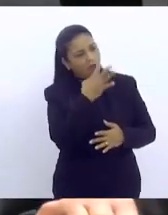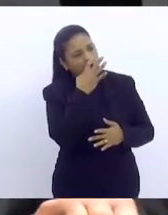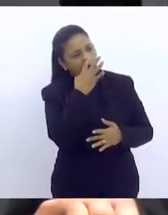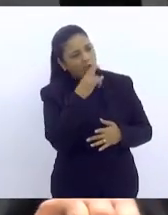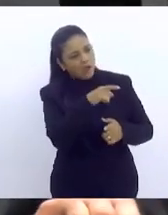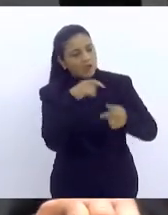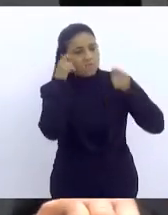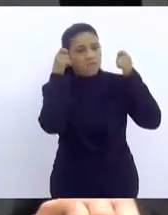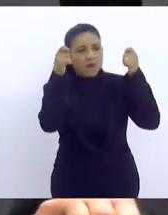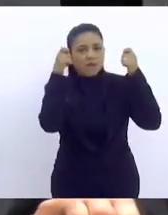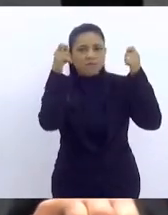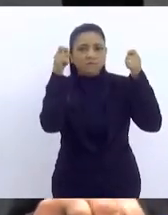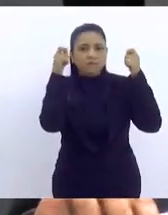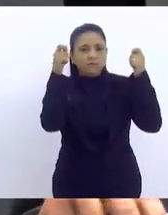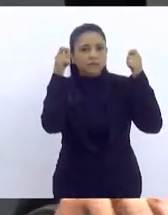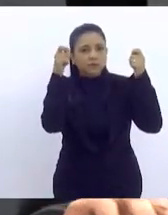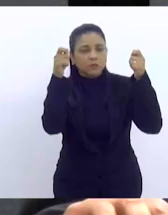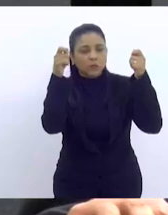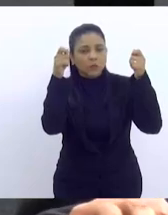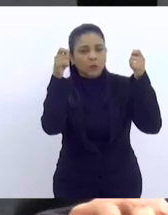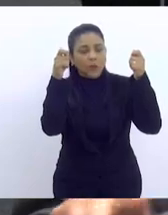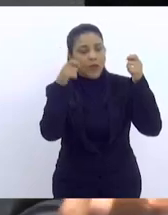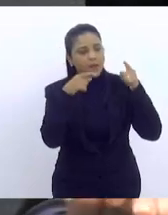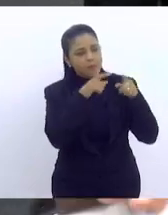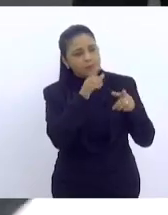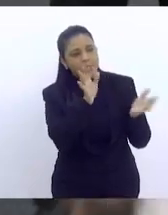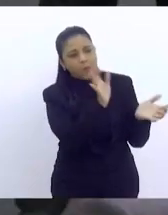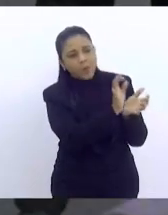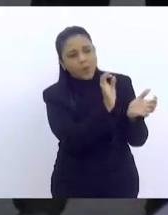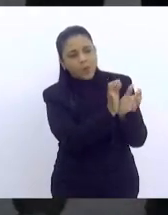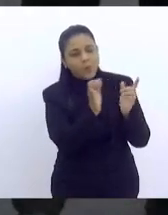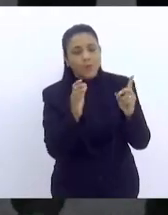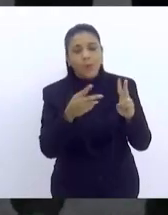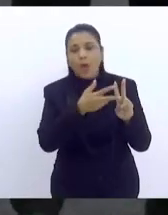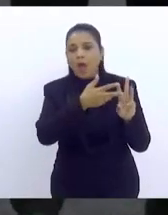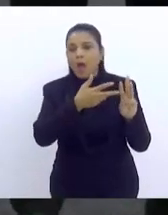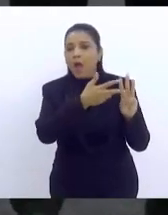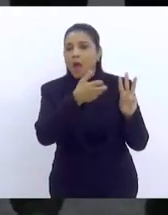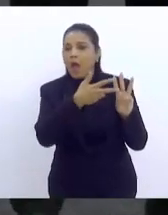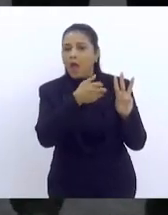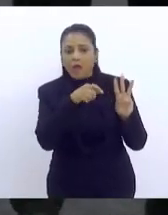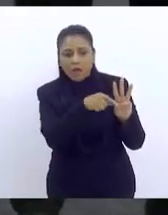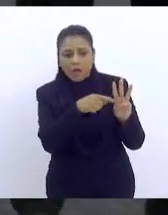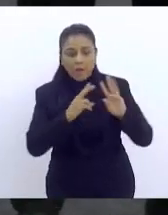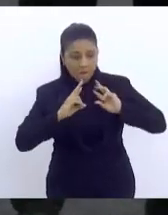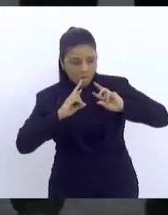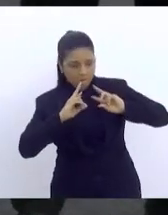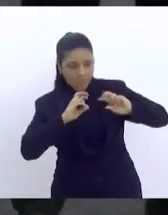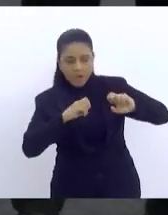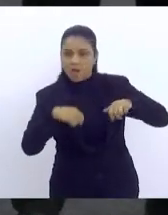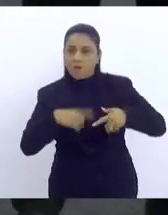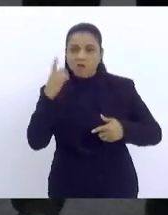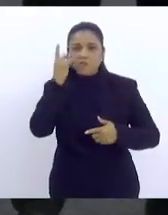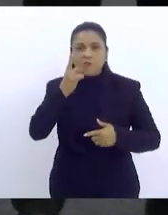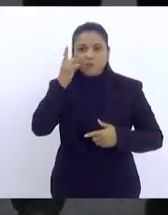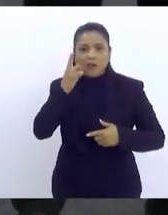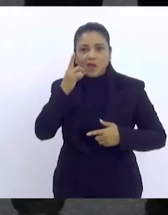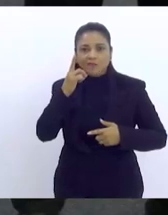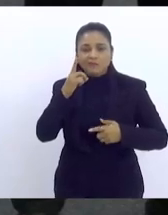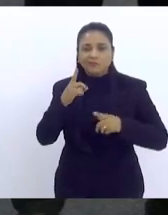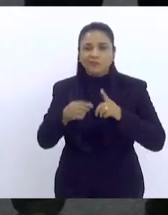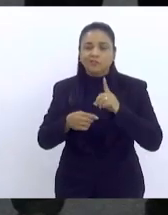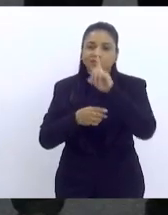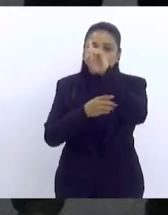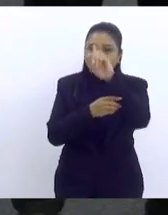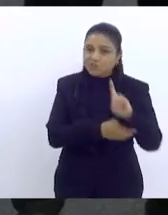manifestação e quando identificada como mulher deputada de direita ela então